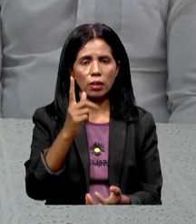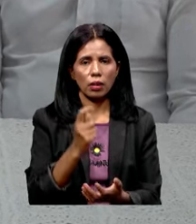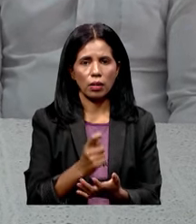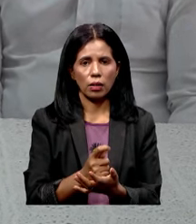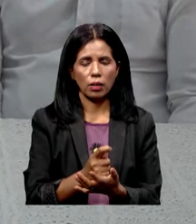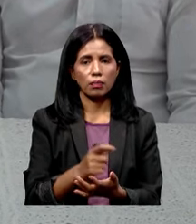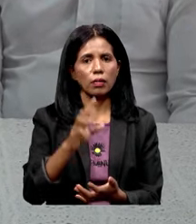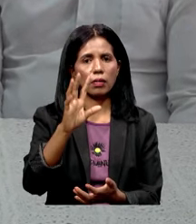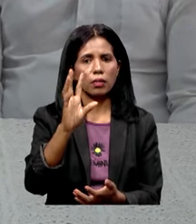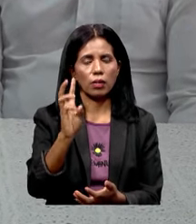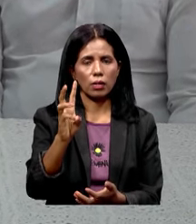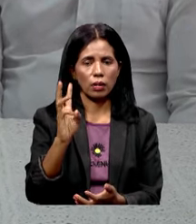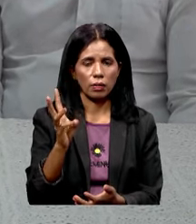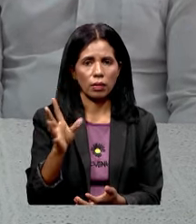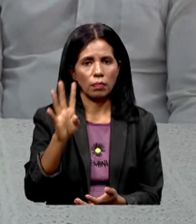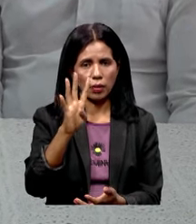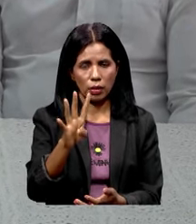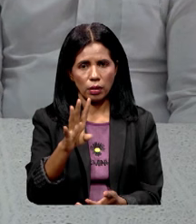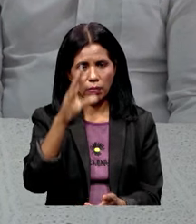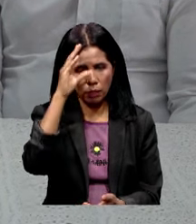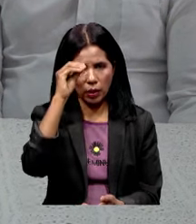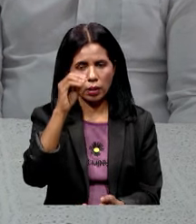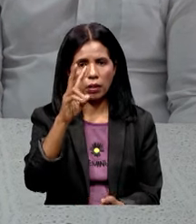3.774 mane